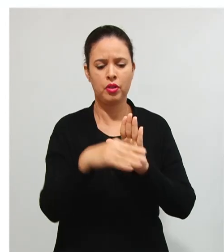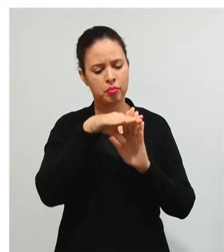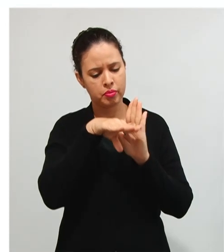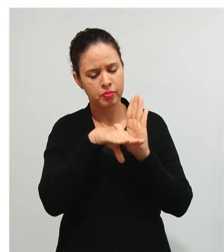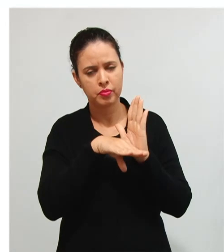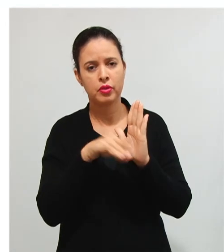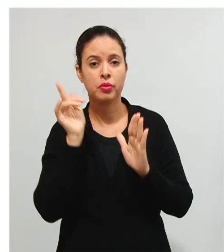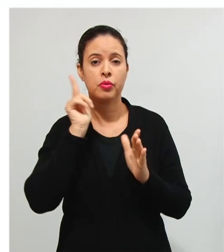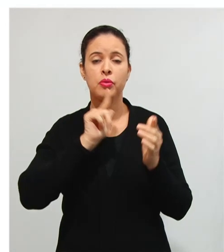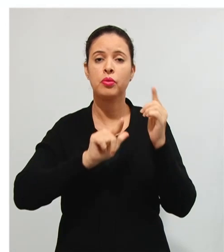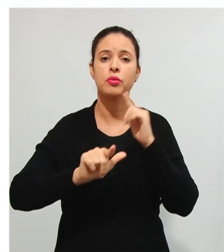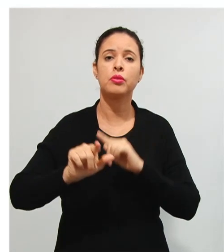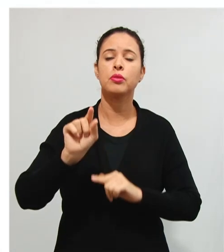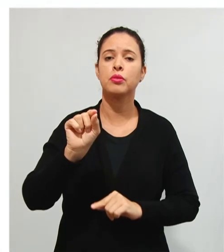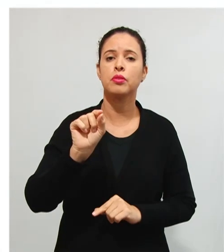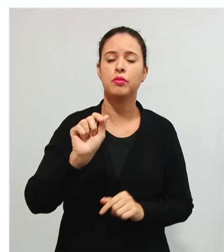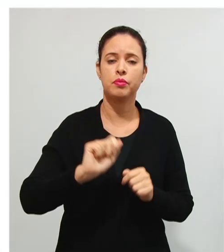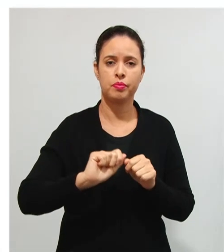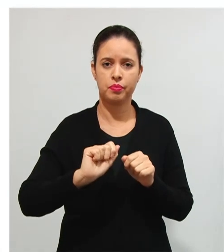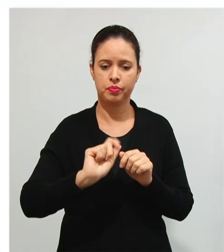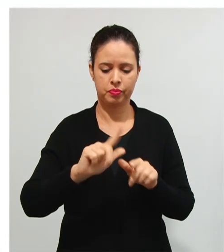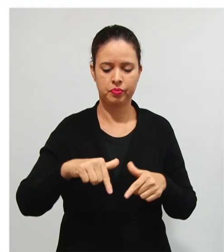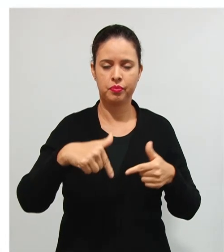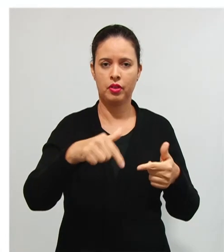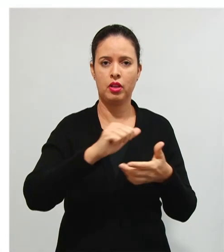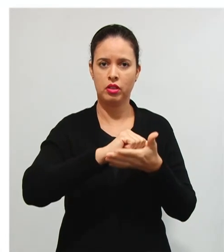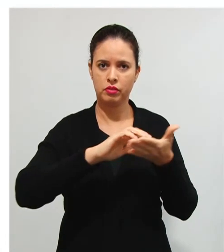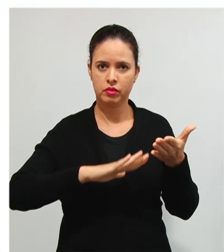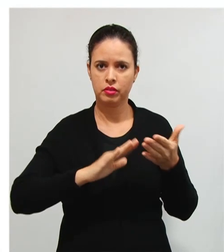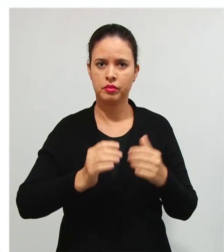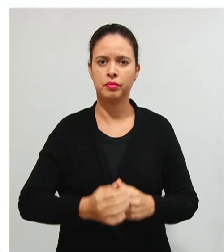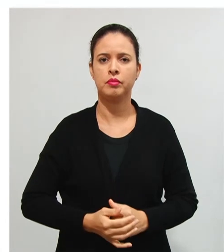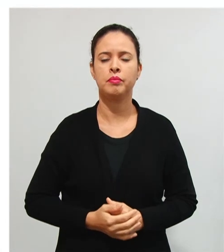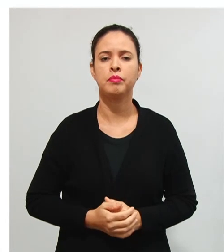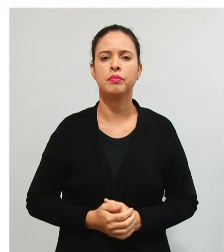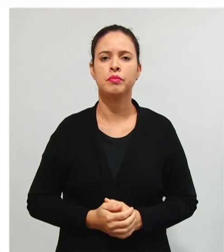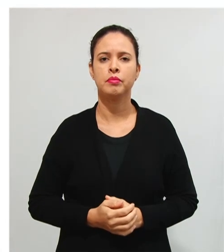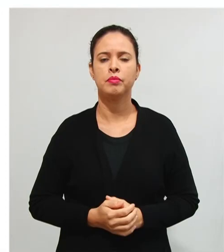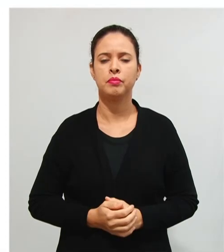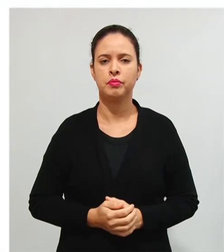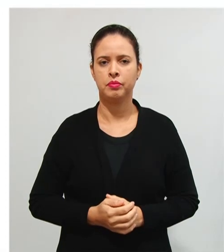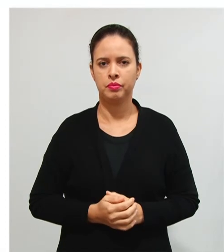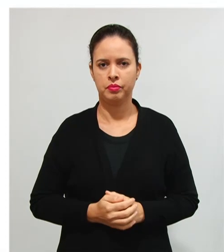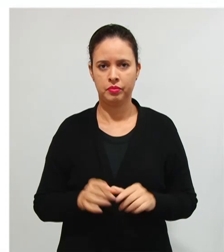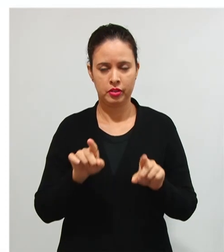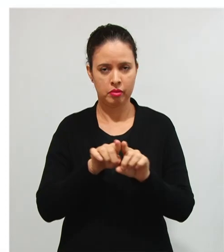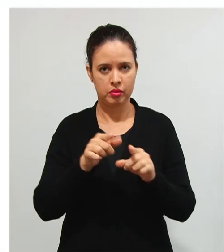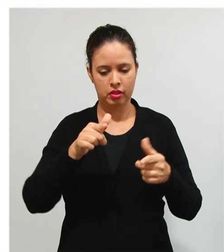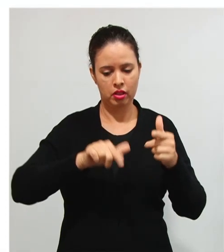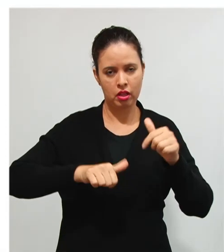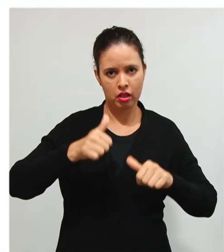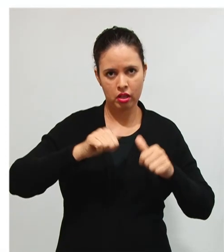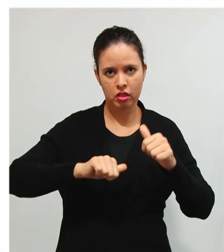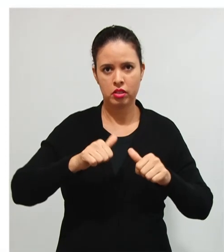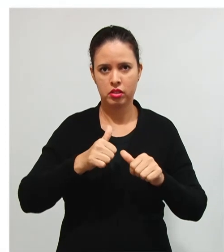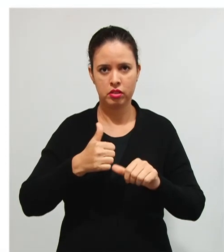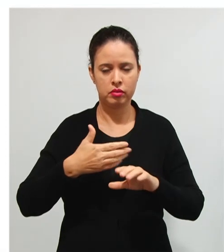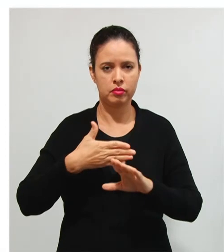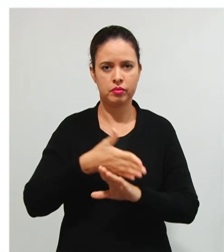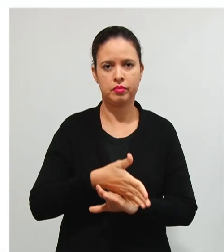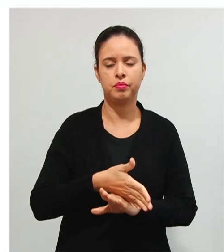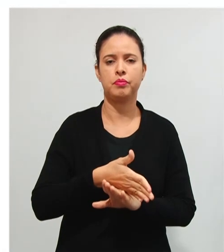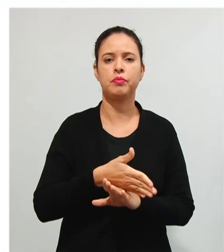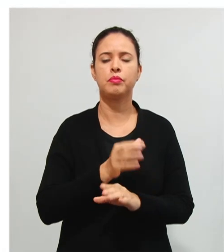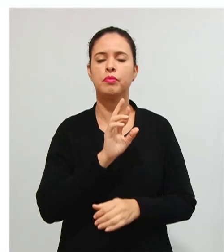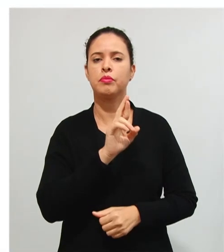para conseguir executar determinada tarefa? A identificação, a análise e a implementação de soluções